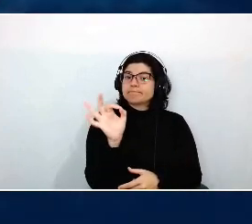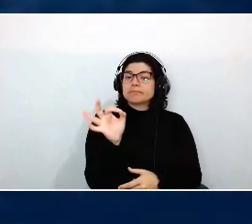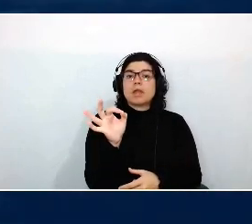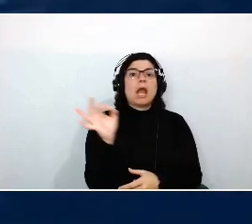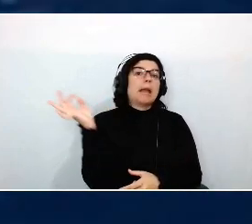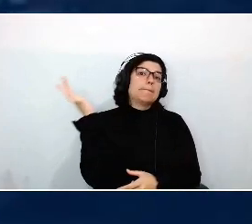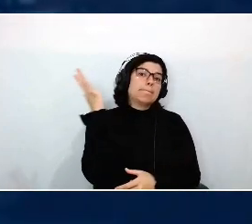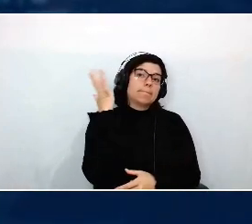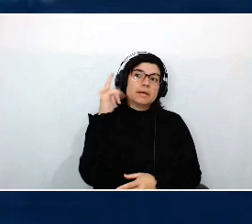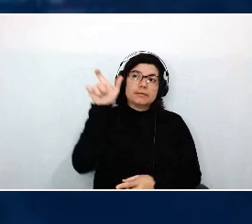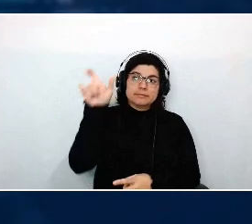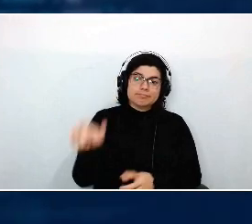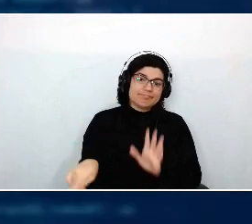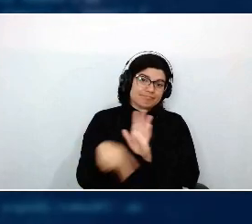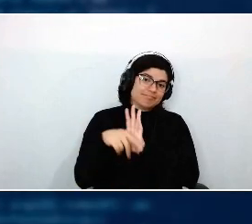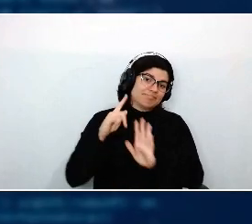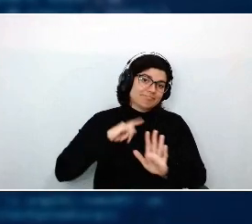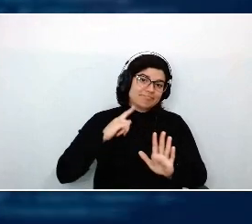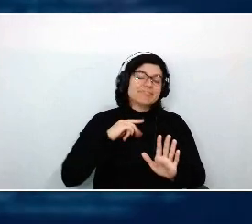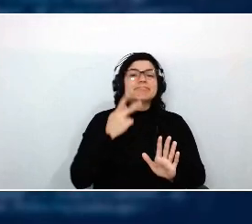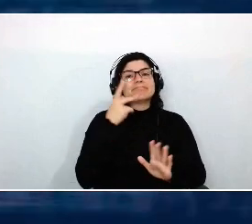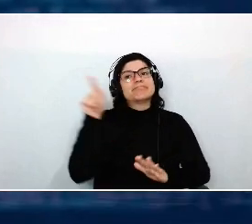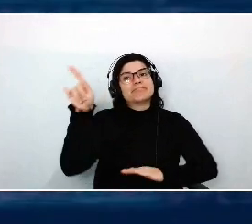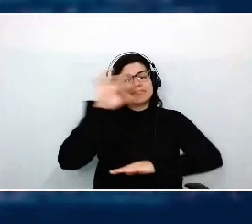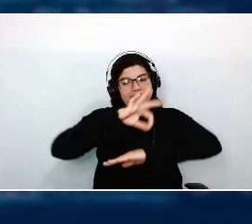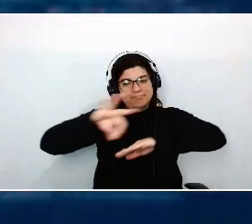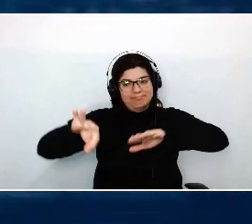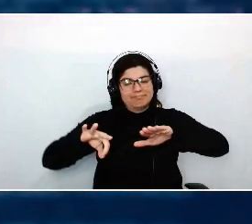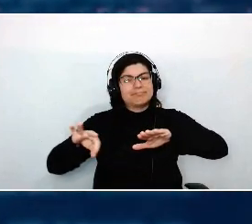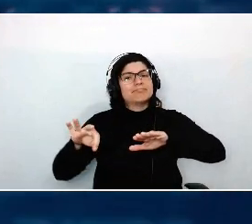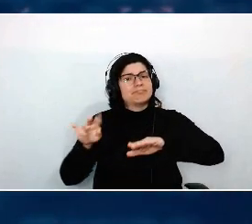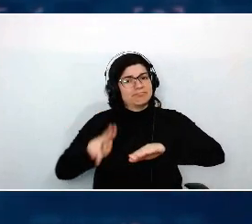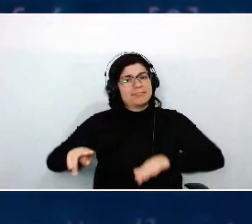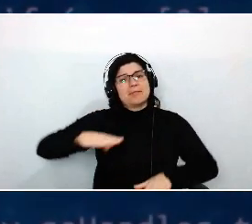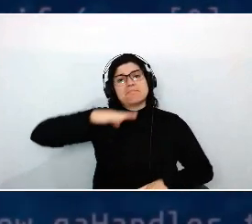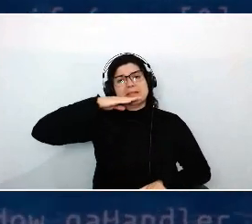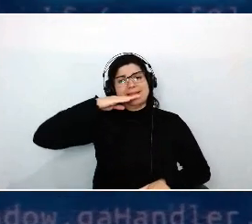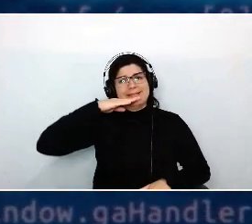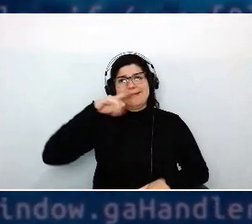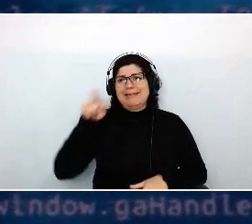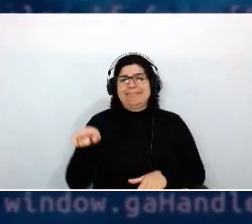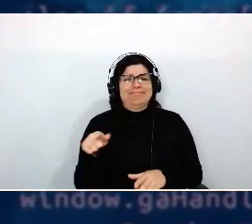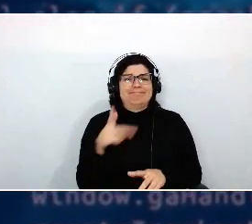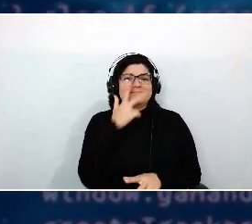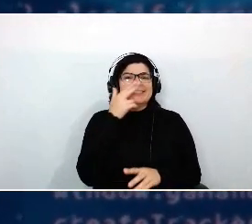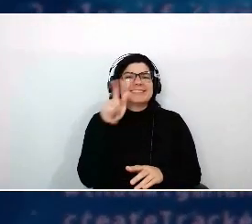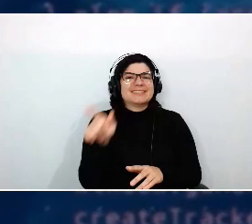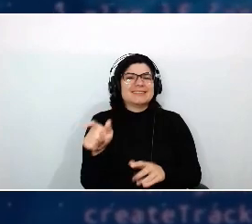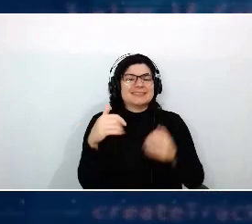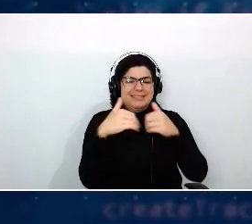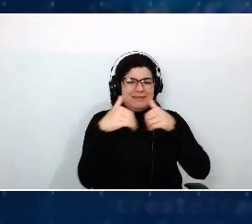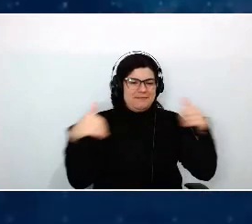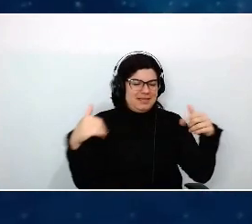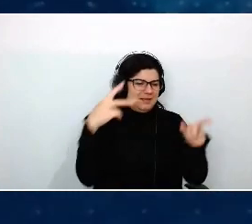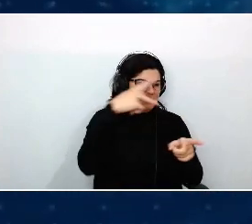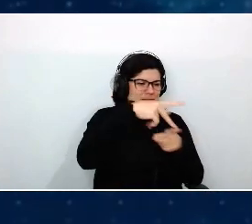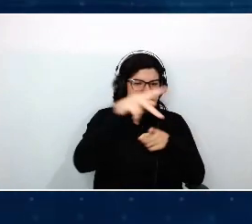falar, pô, lá no Kotlin a gente usa arquitetura manga. No fim vai ser isso, vai ser alguma coisa para separar o mundo puro do mundo impuro.